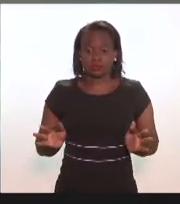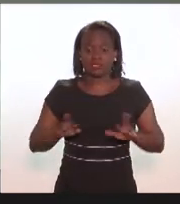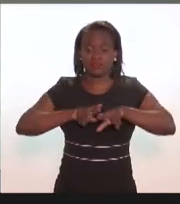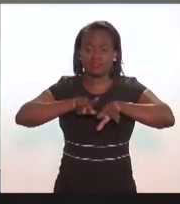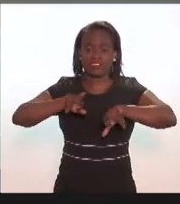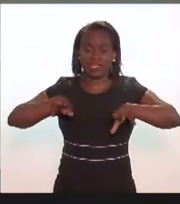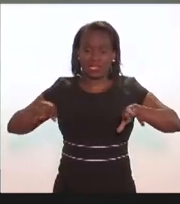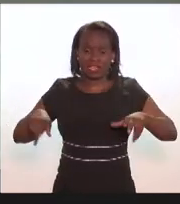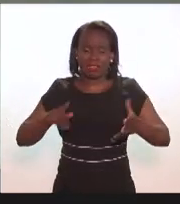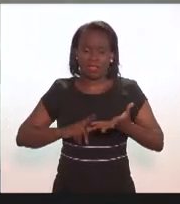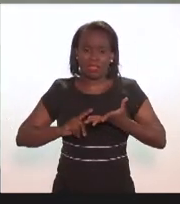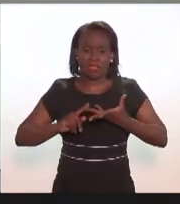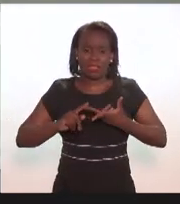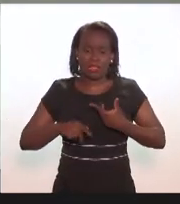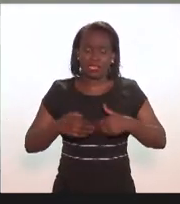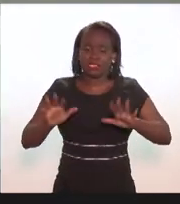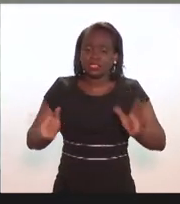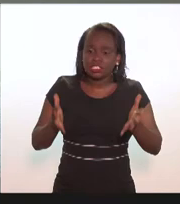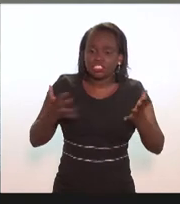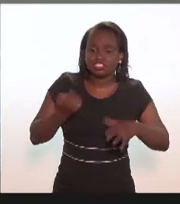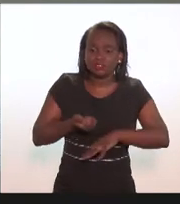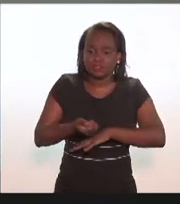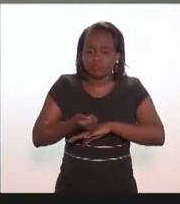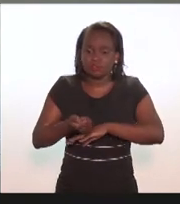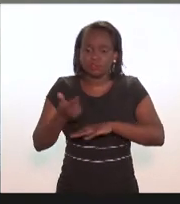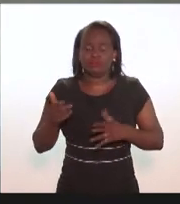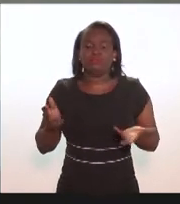várias formas de conceder incentivos fiscais.